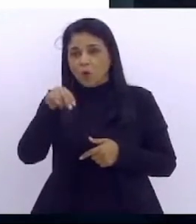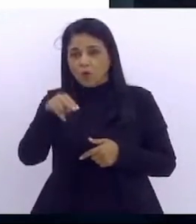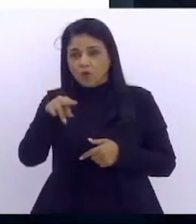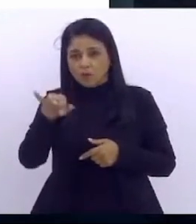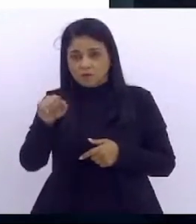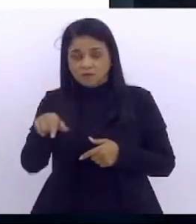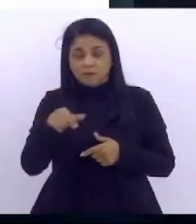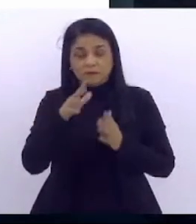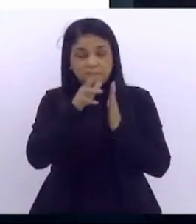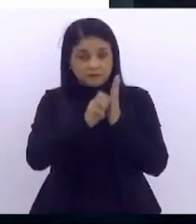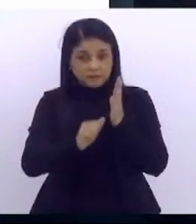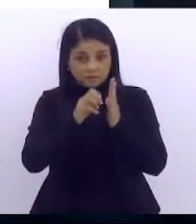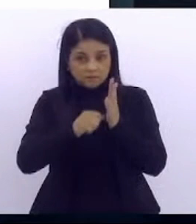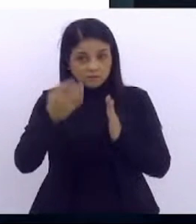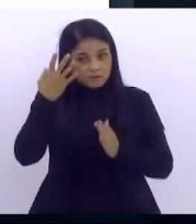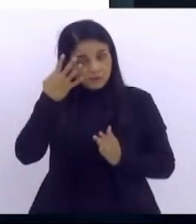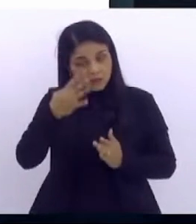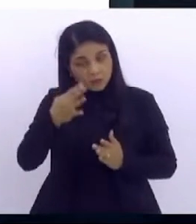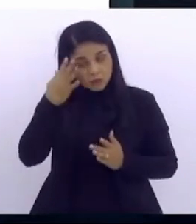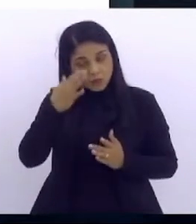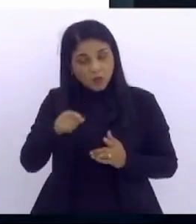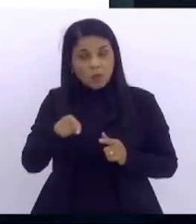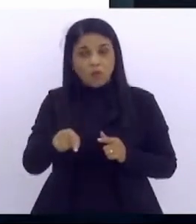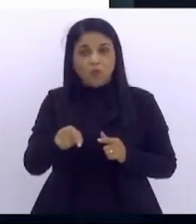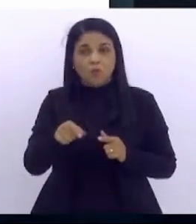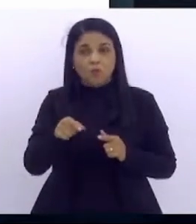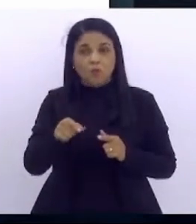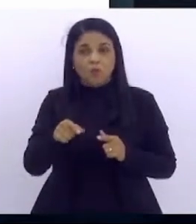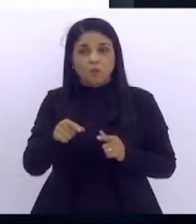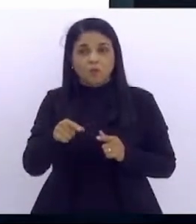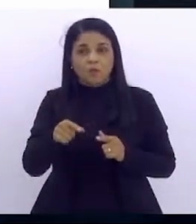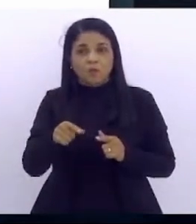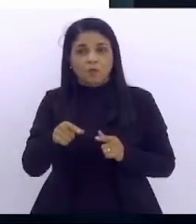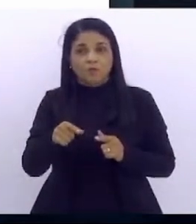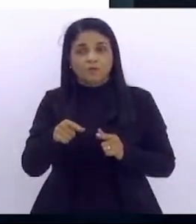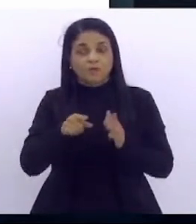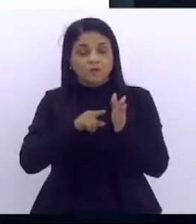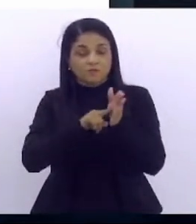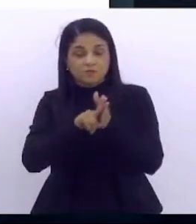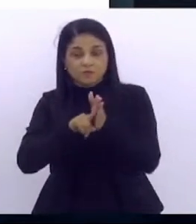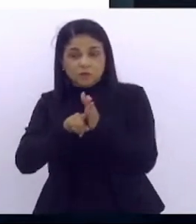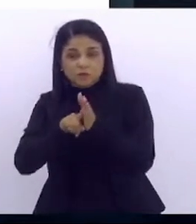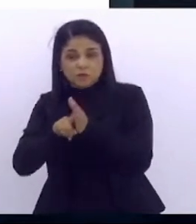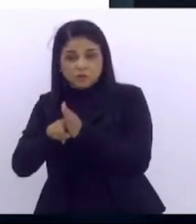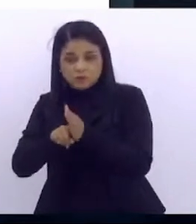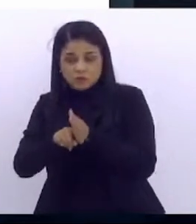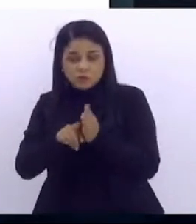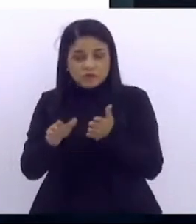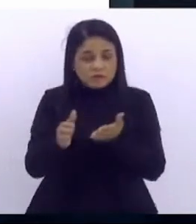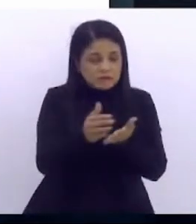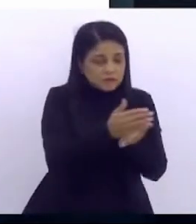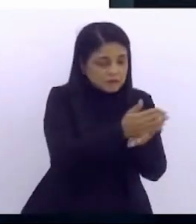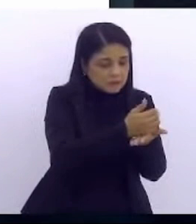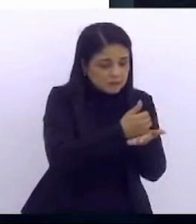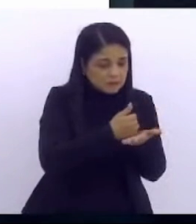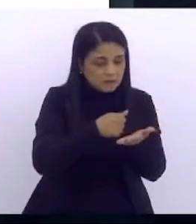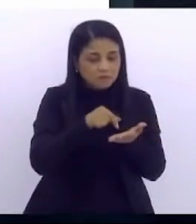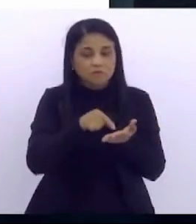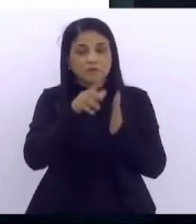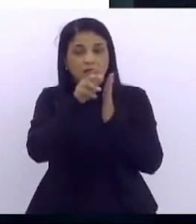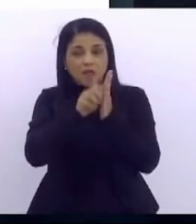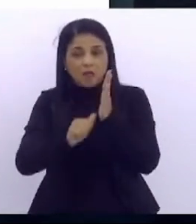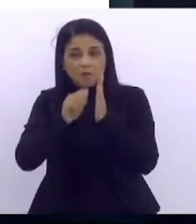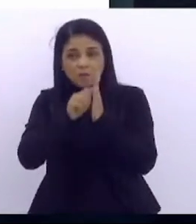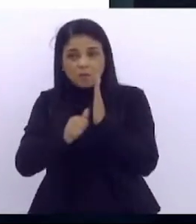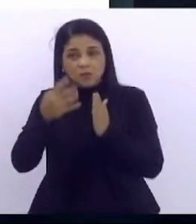a incidência de aborto espontâneo ali, não foi nem os pesquisadores, foram os pesquisadores do Guttmacher que pegaram esses dados e viram, essa incidência de aborto